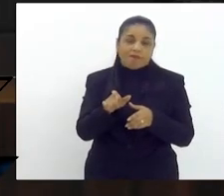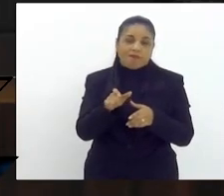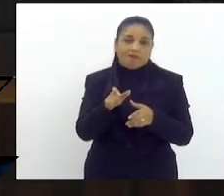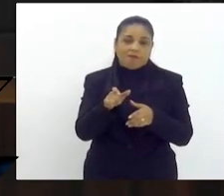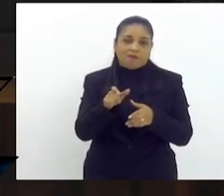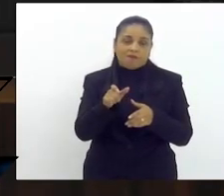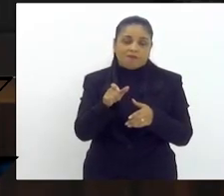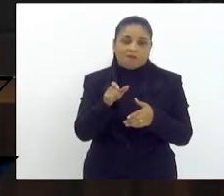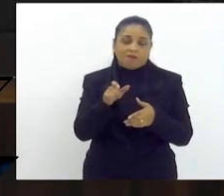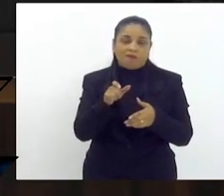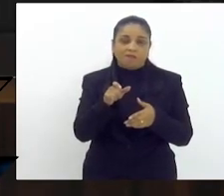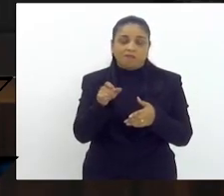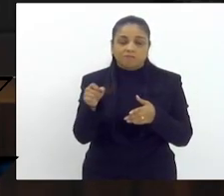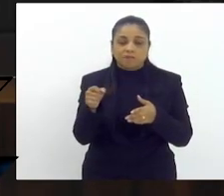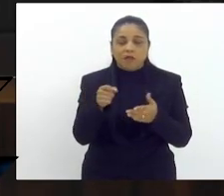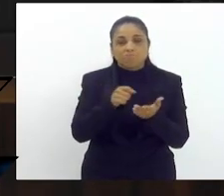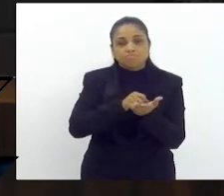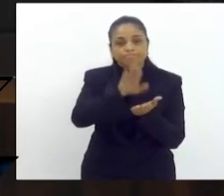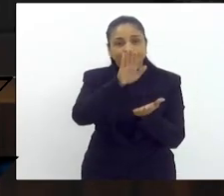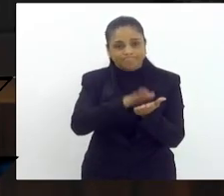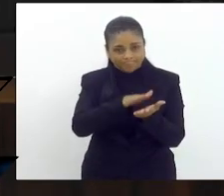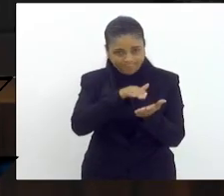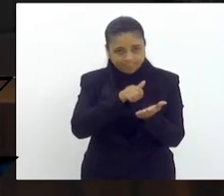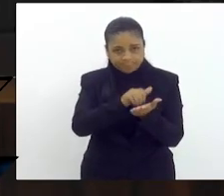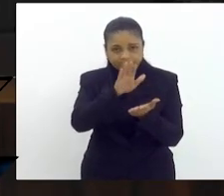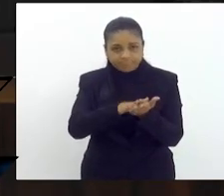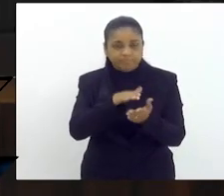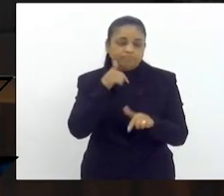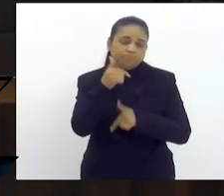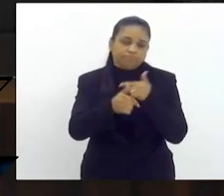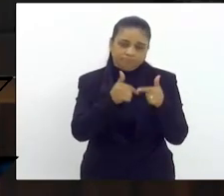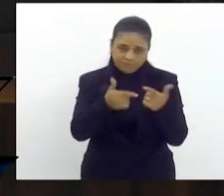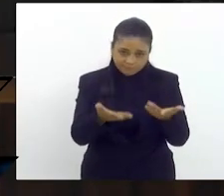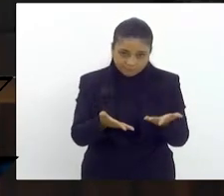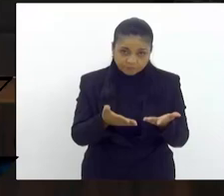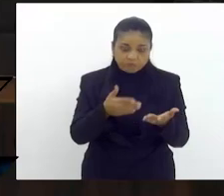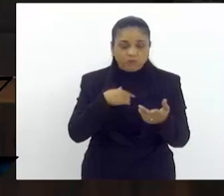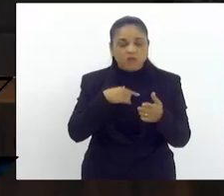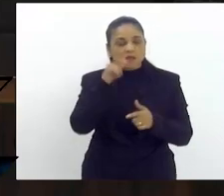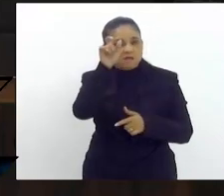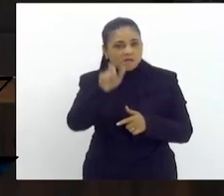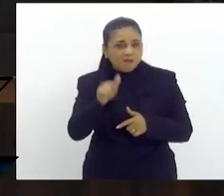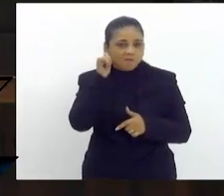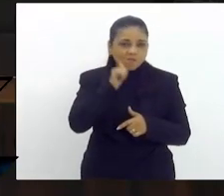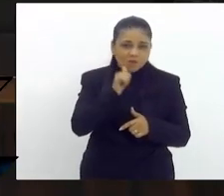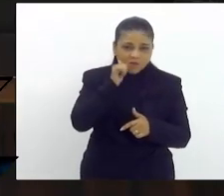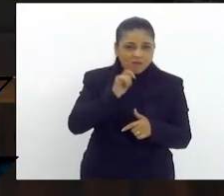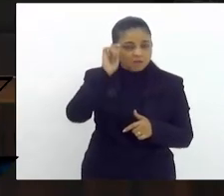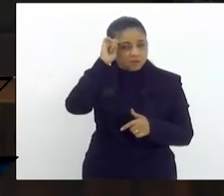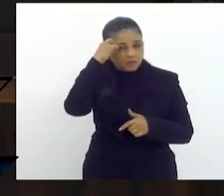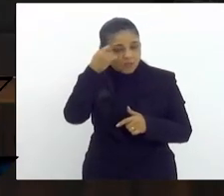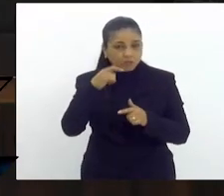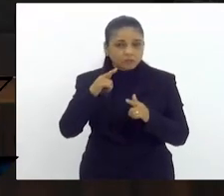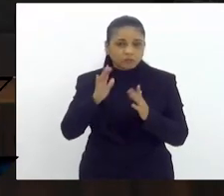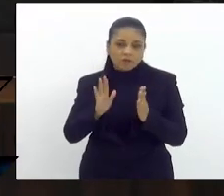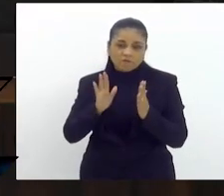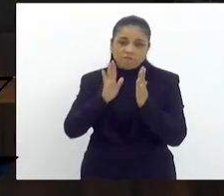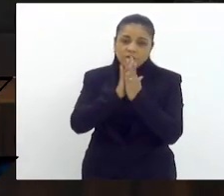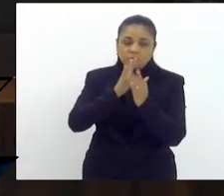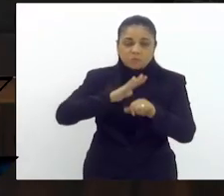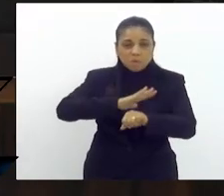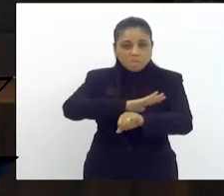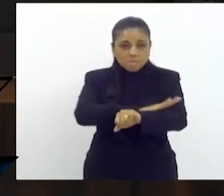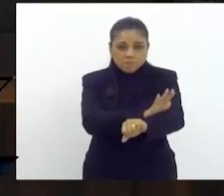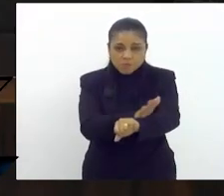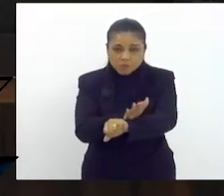e portanto a questão da mulher do negro né É do enfrentamento ao preconceito